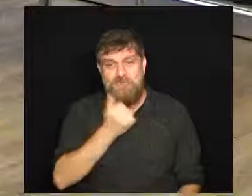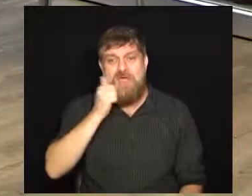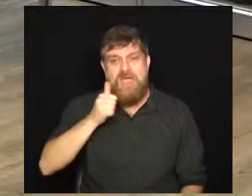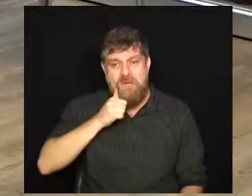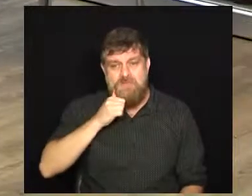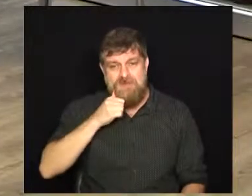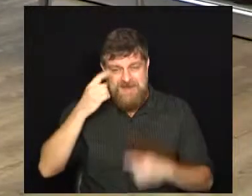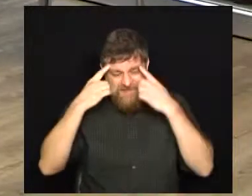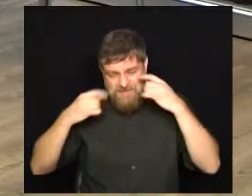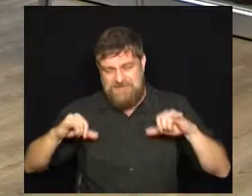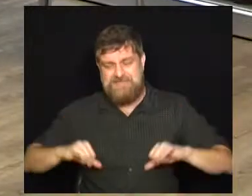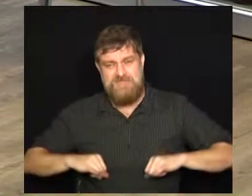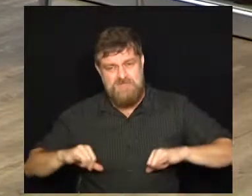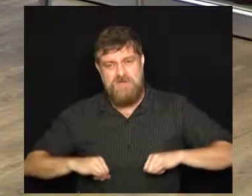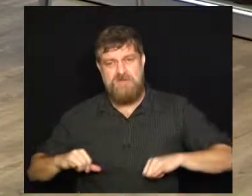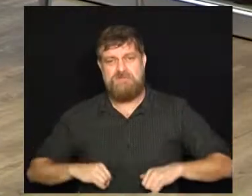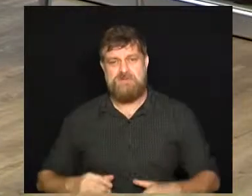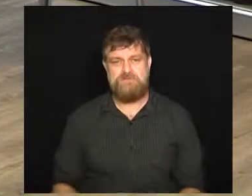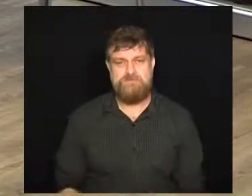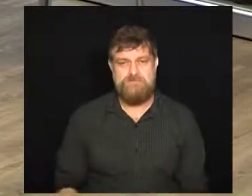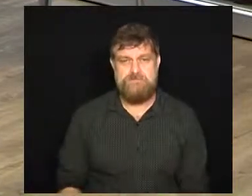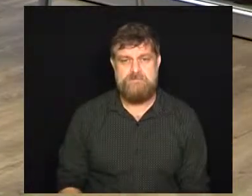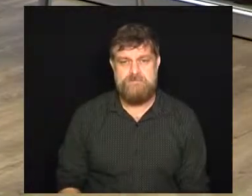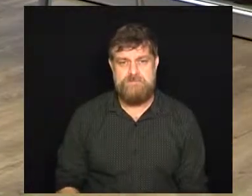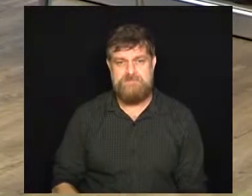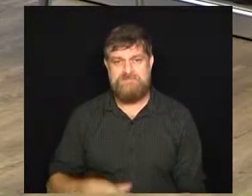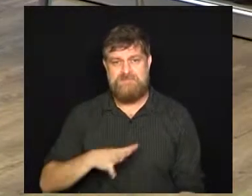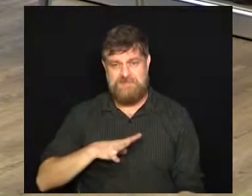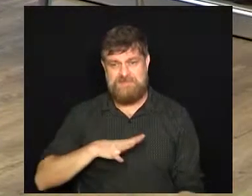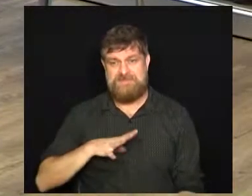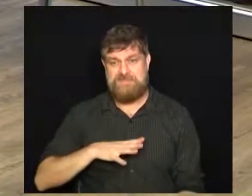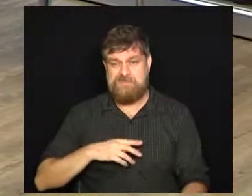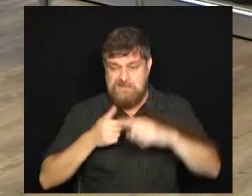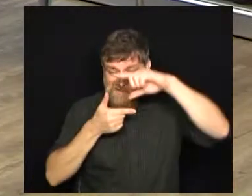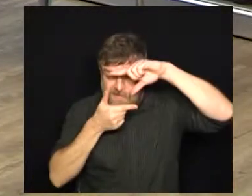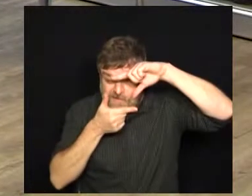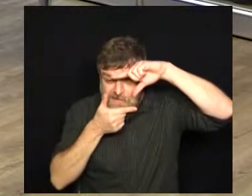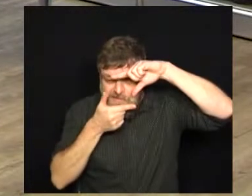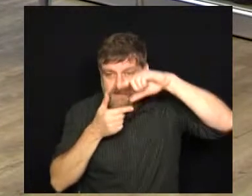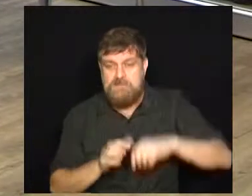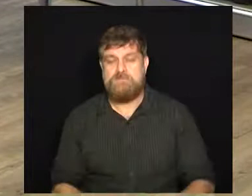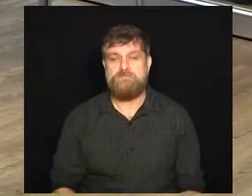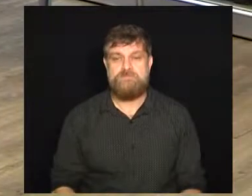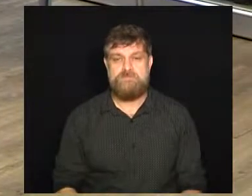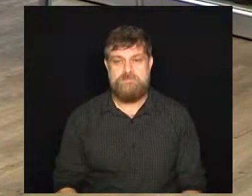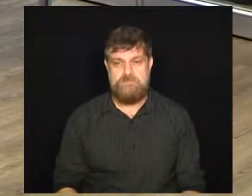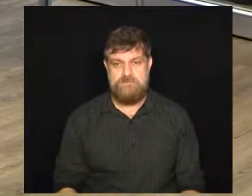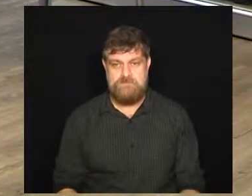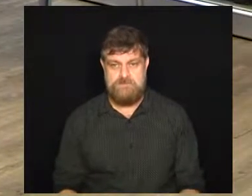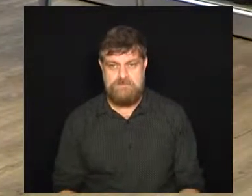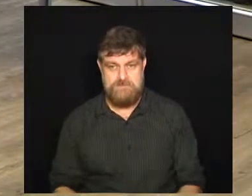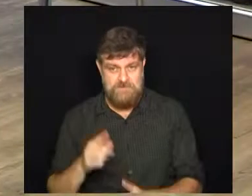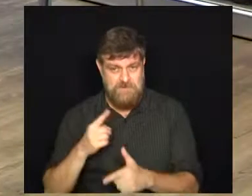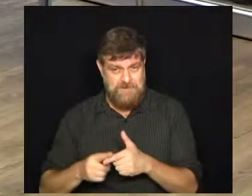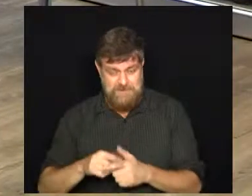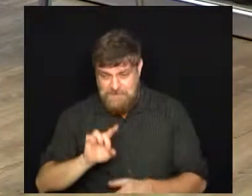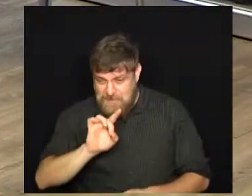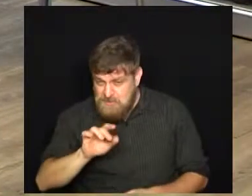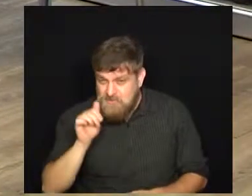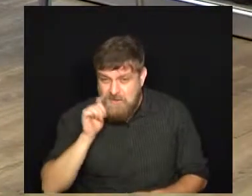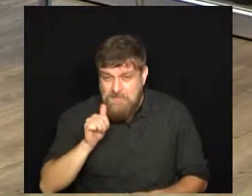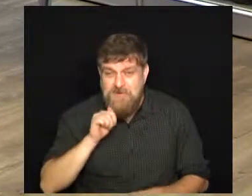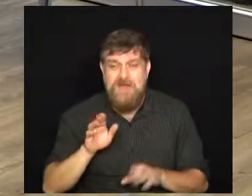mulher, particularmente nessas cidades mais conservadoras. Né? Como a gente citou, esse problema não atinge só a mulher,